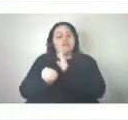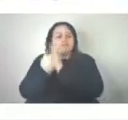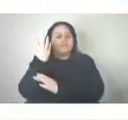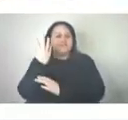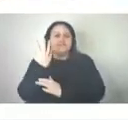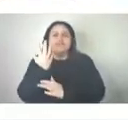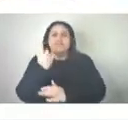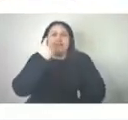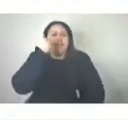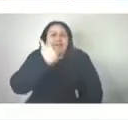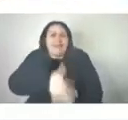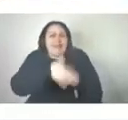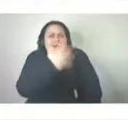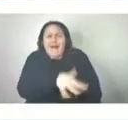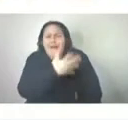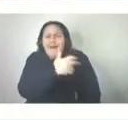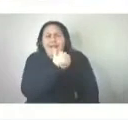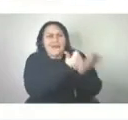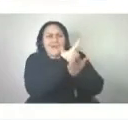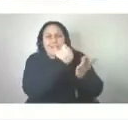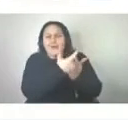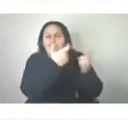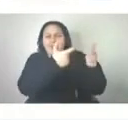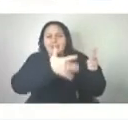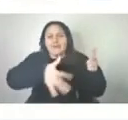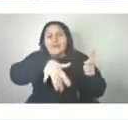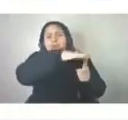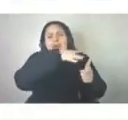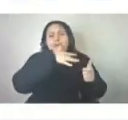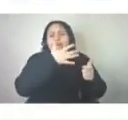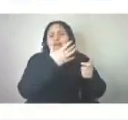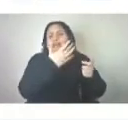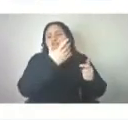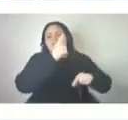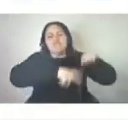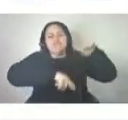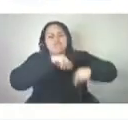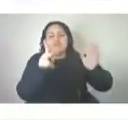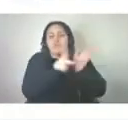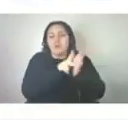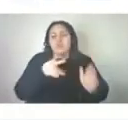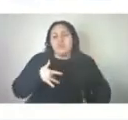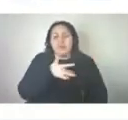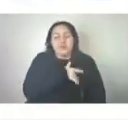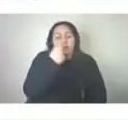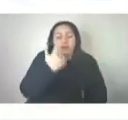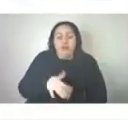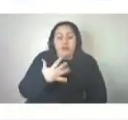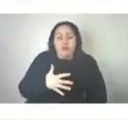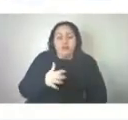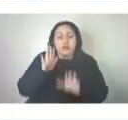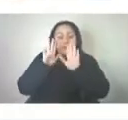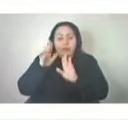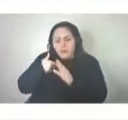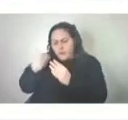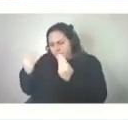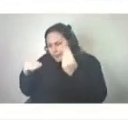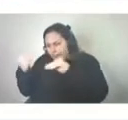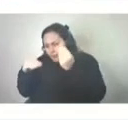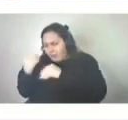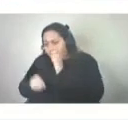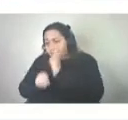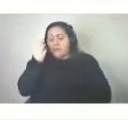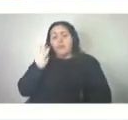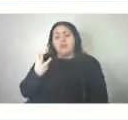caro aí no mundo de infoprodutos da saúde. Isso aqui custa 3 centavos para o hospital. E quando a